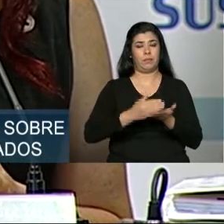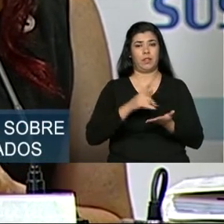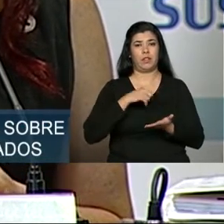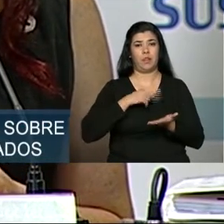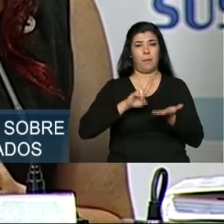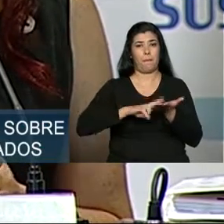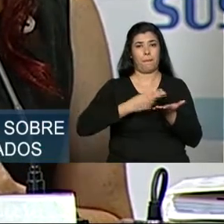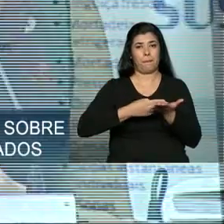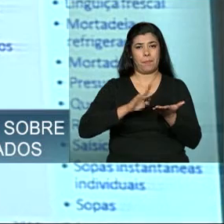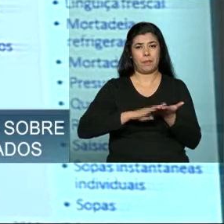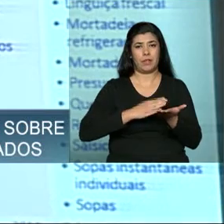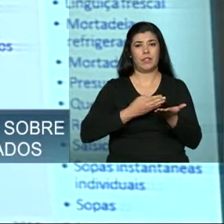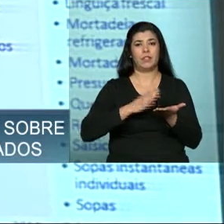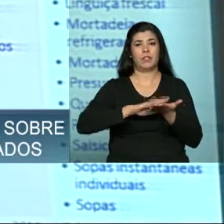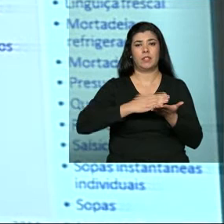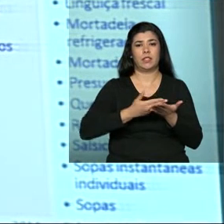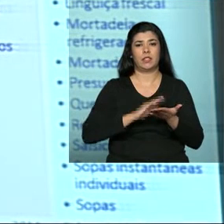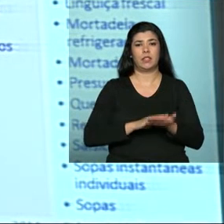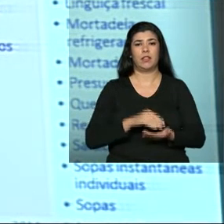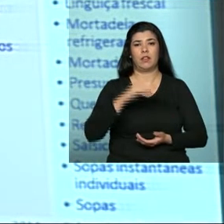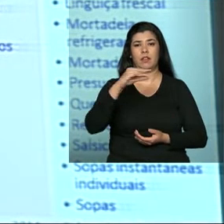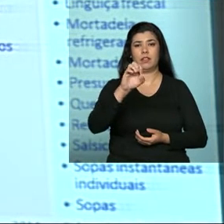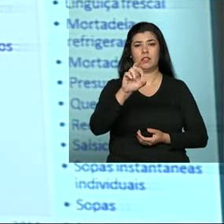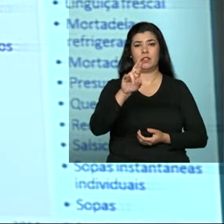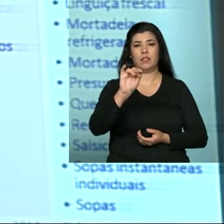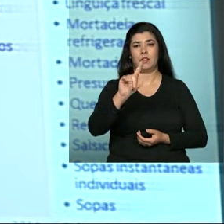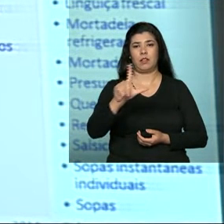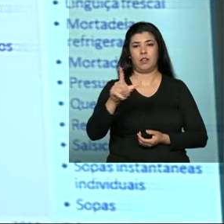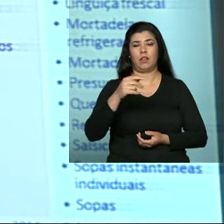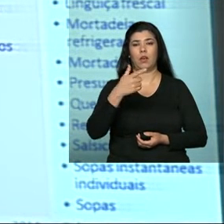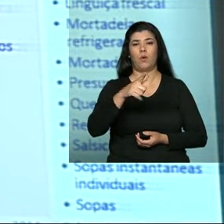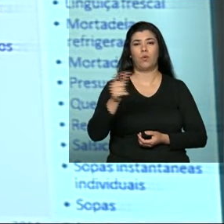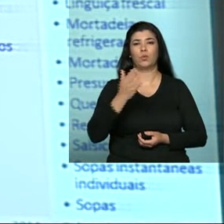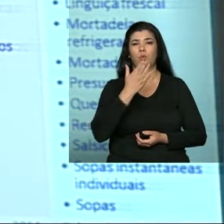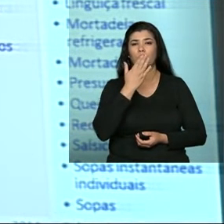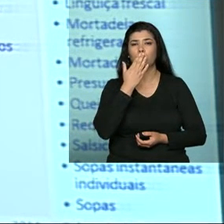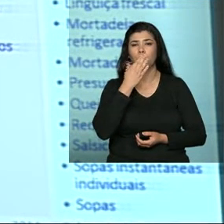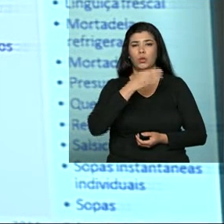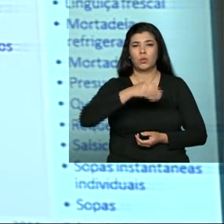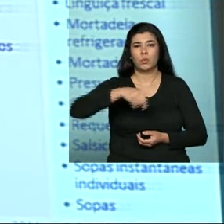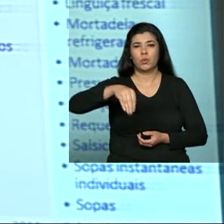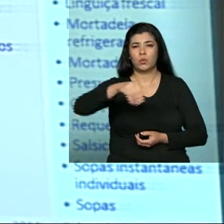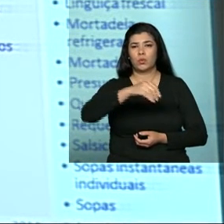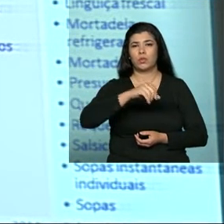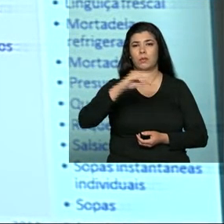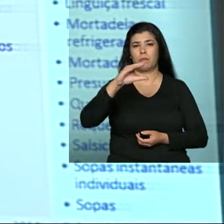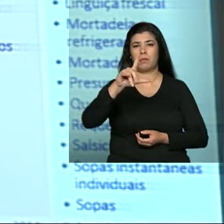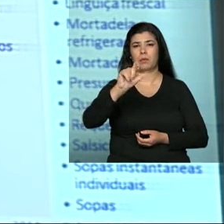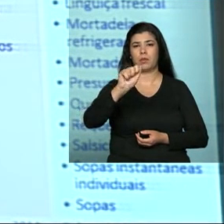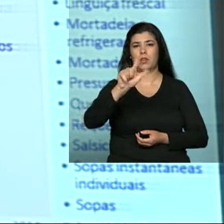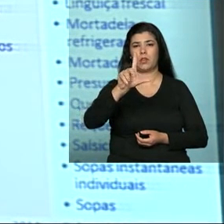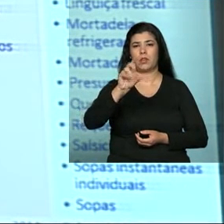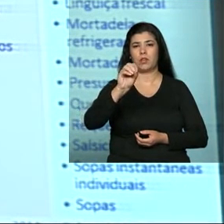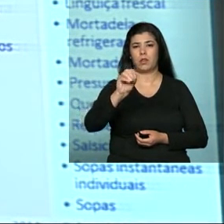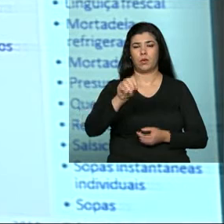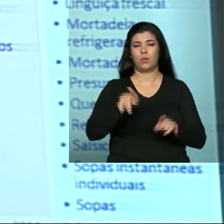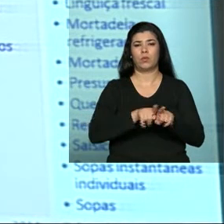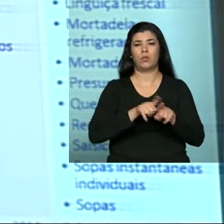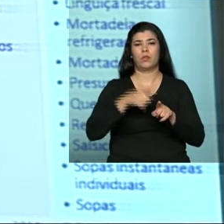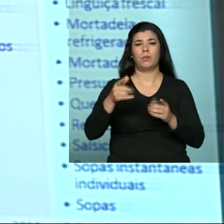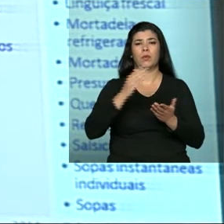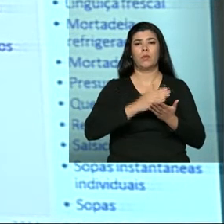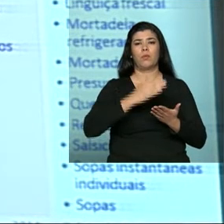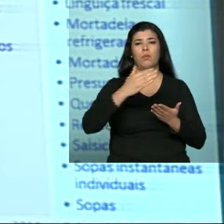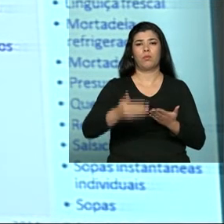margarina, cereais, caldos prontos e outros temperos. E a quarta etapa envolve